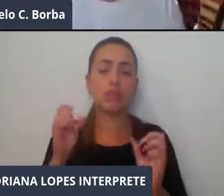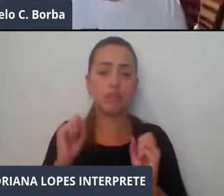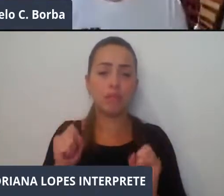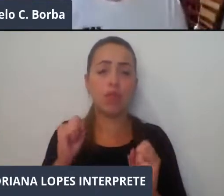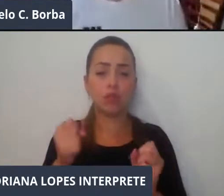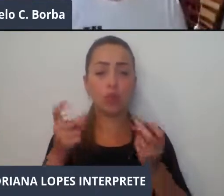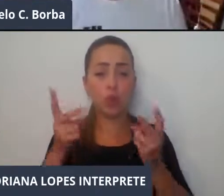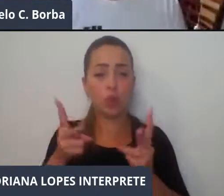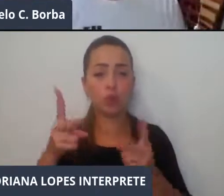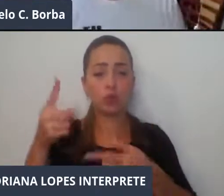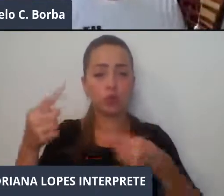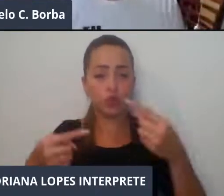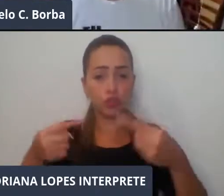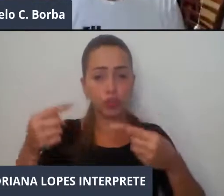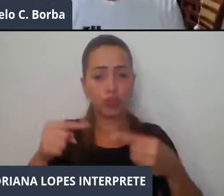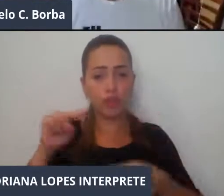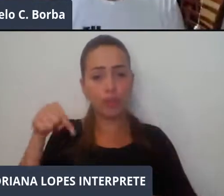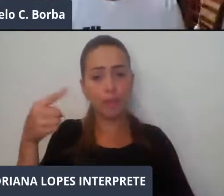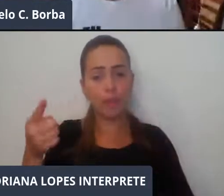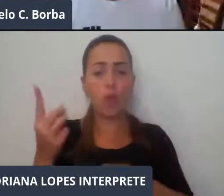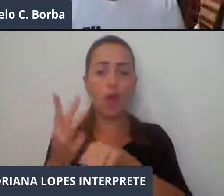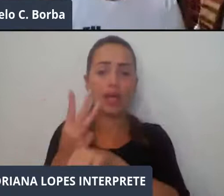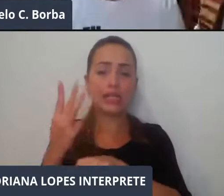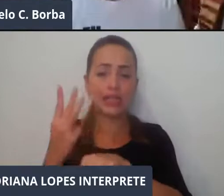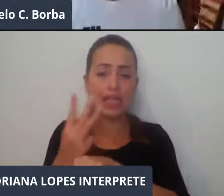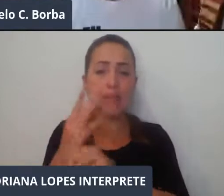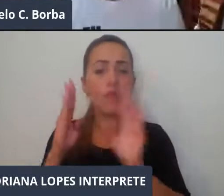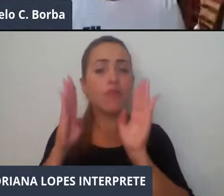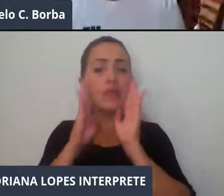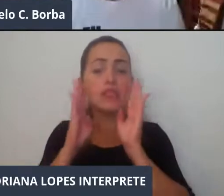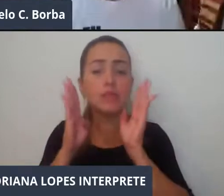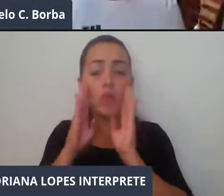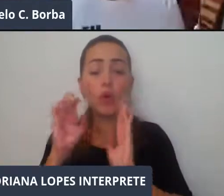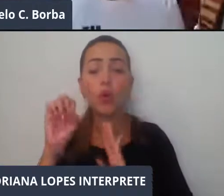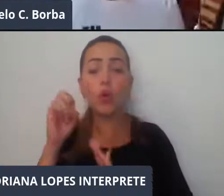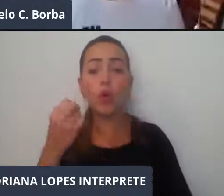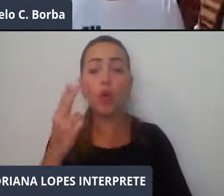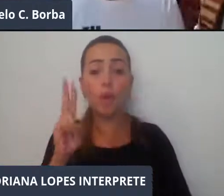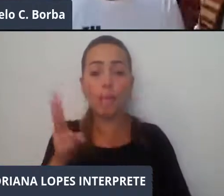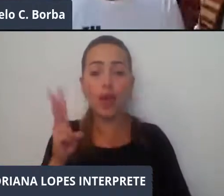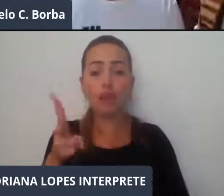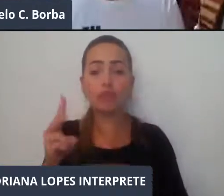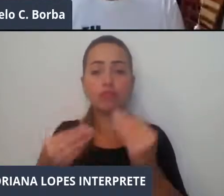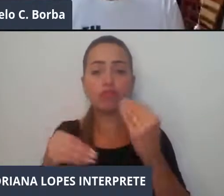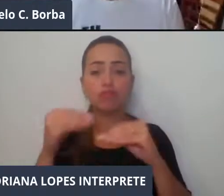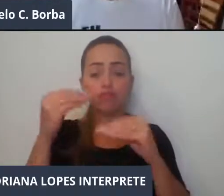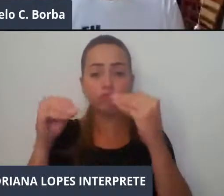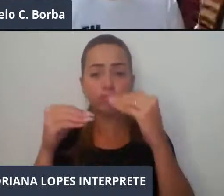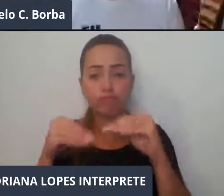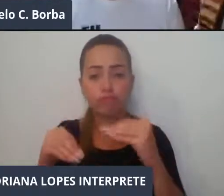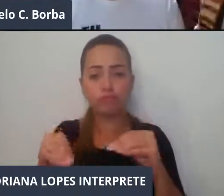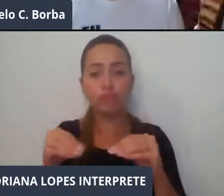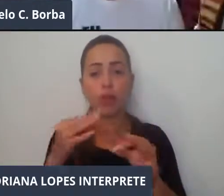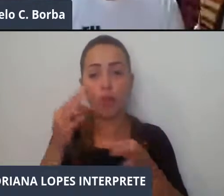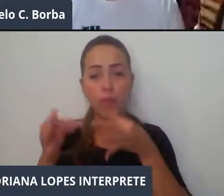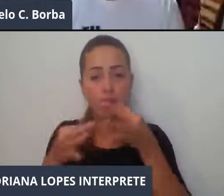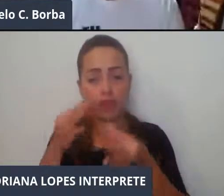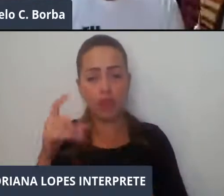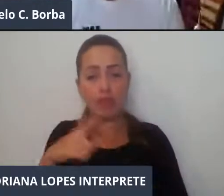podem continuar a discussão depois, WhatsApp, Facebook, ou aqui mesmo no vídeo, né, nos comentários. Por exemplo, o Maurício Rosa